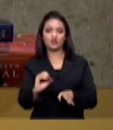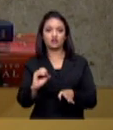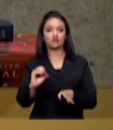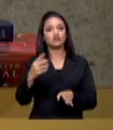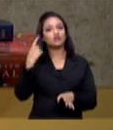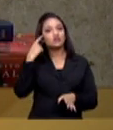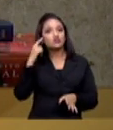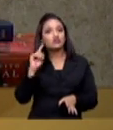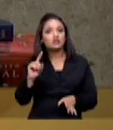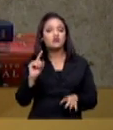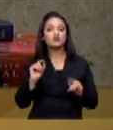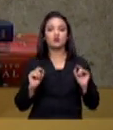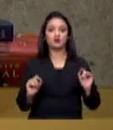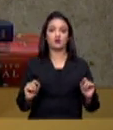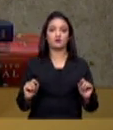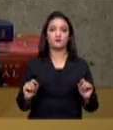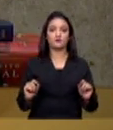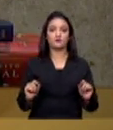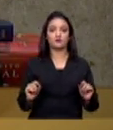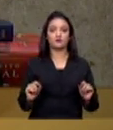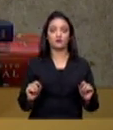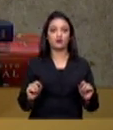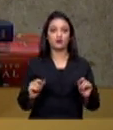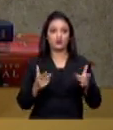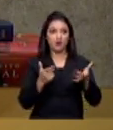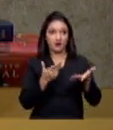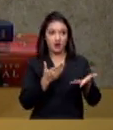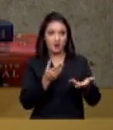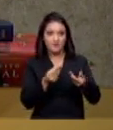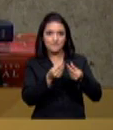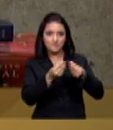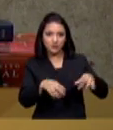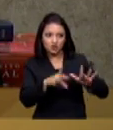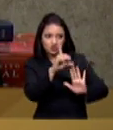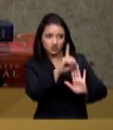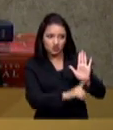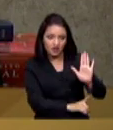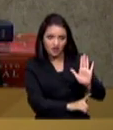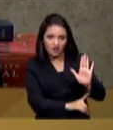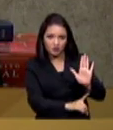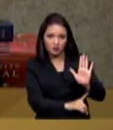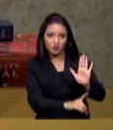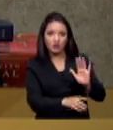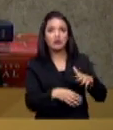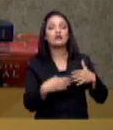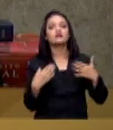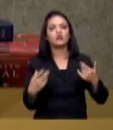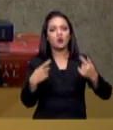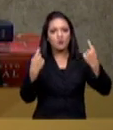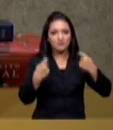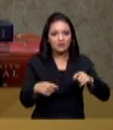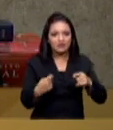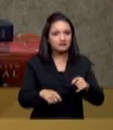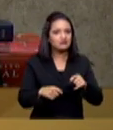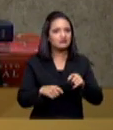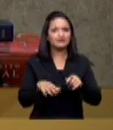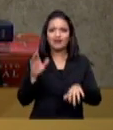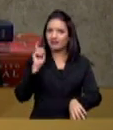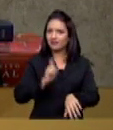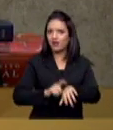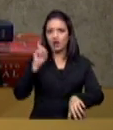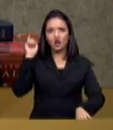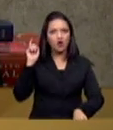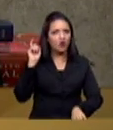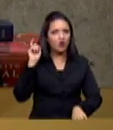essendi está no fato de que a lesão ao direito pelo poder público, ela merece uma remoção imediata,